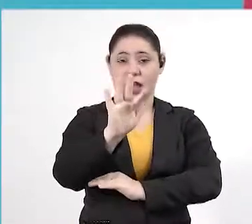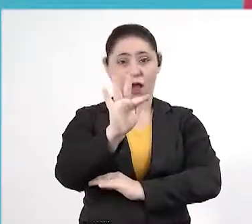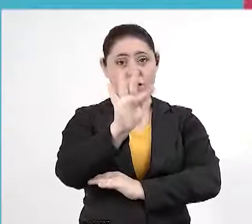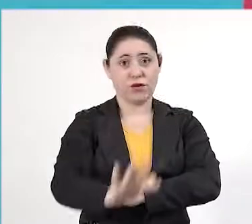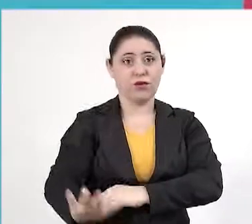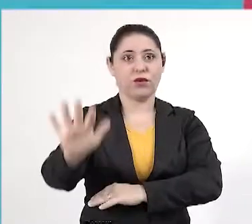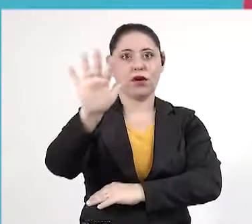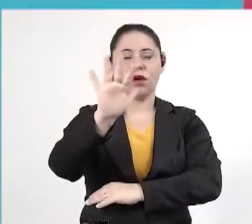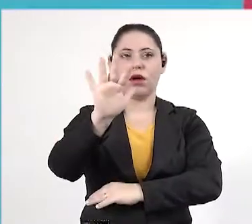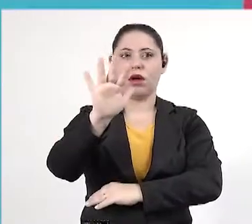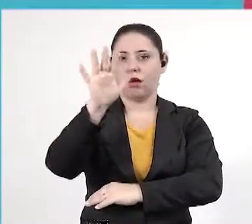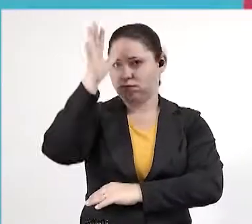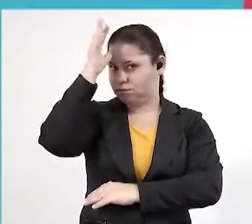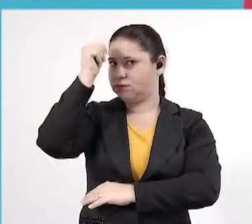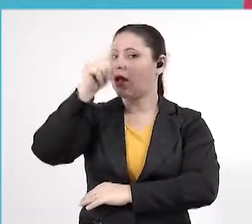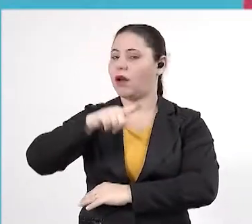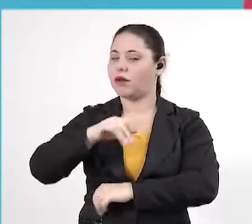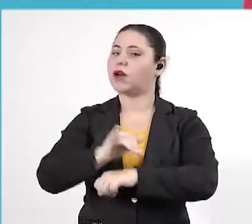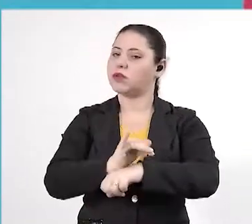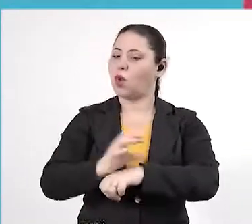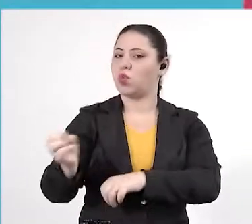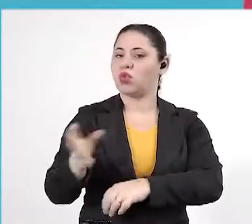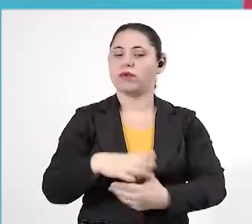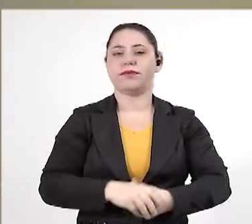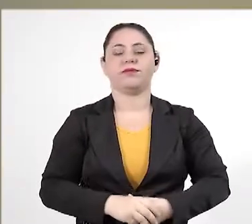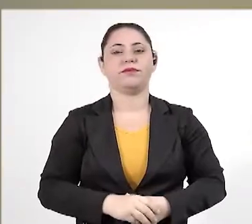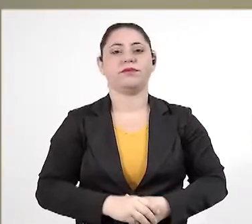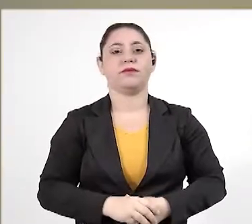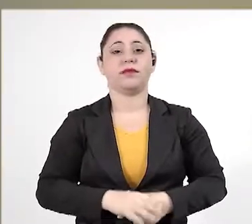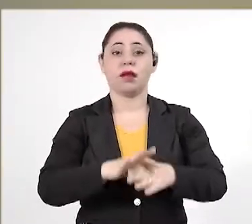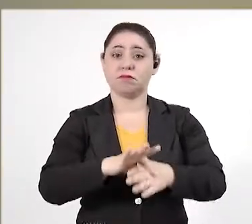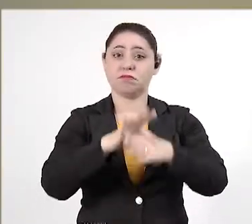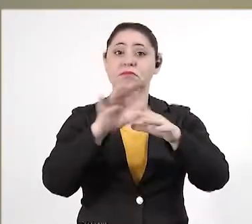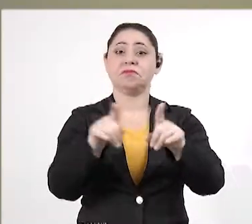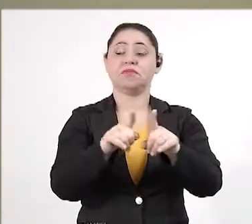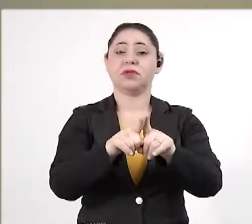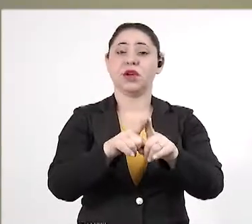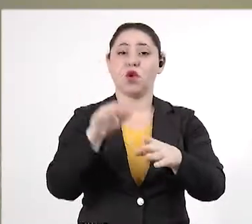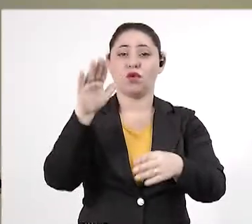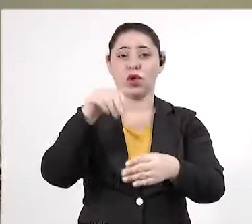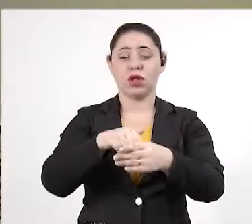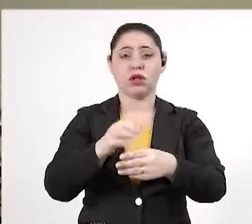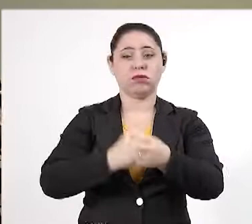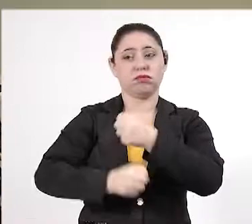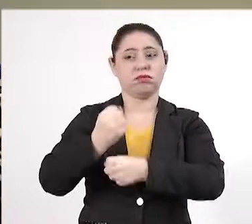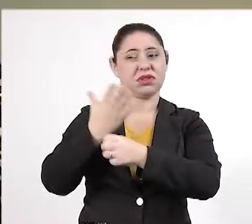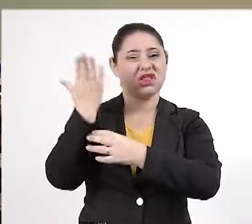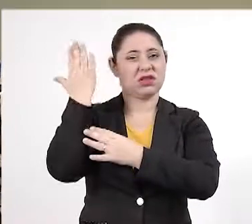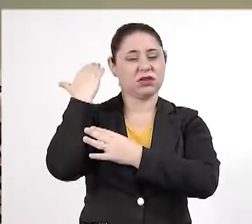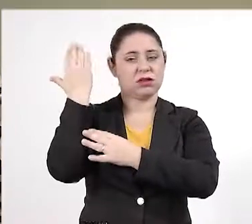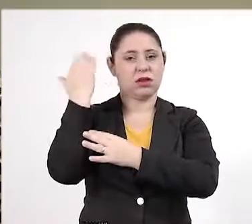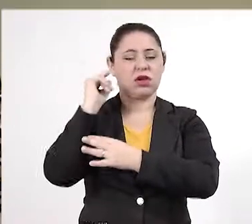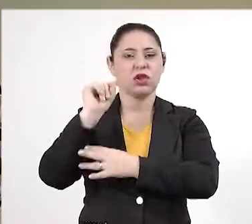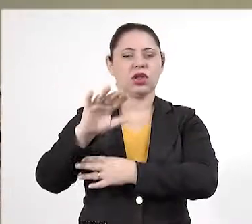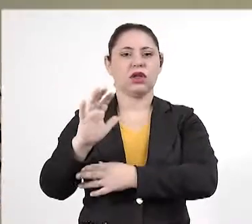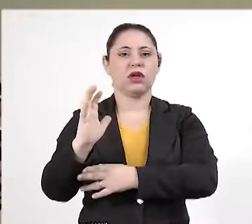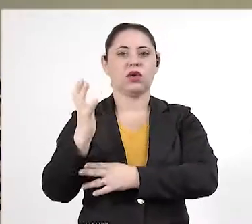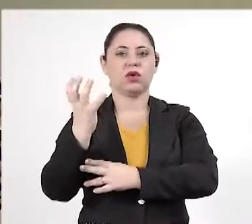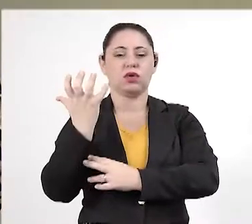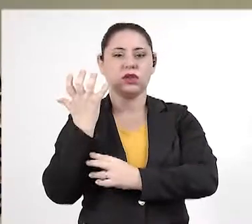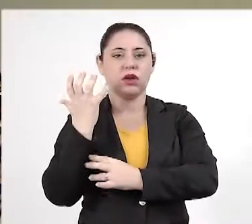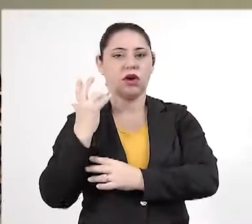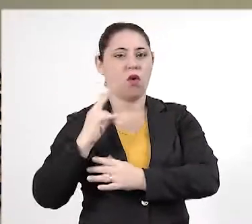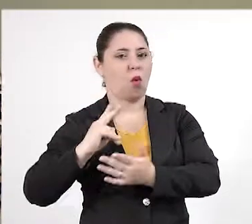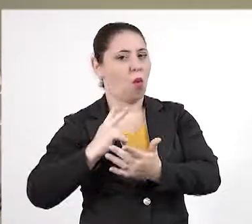Acho que novas ações virão aí nesse sentido. Principalmente porque nas eleições passadas, nos casos em que